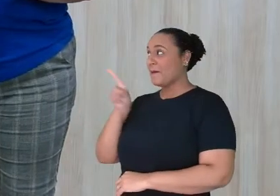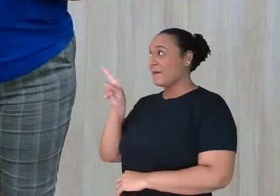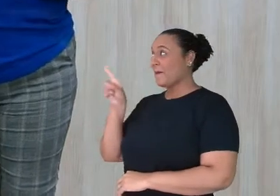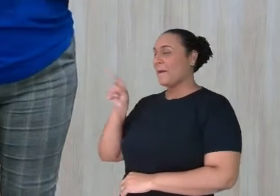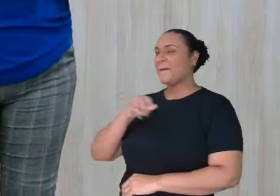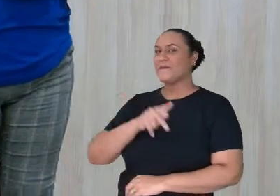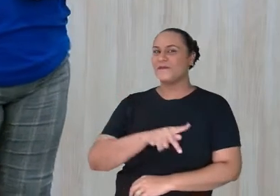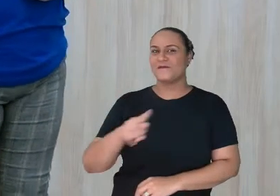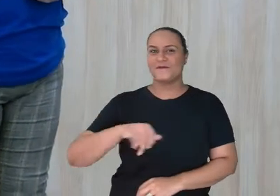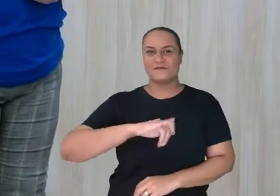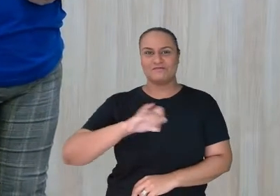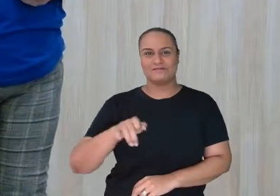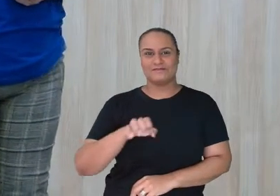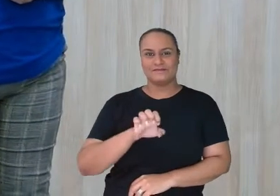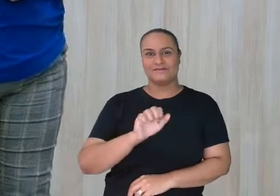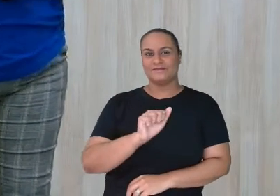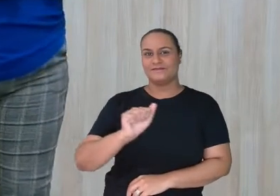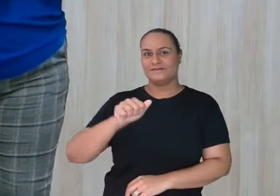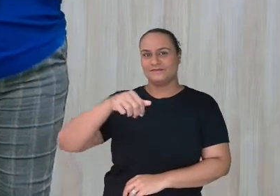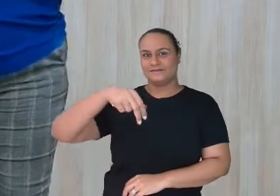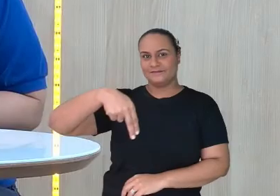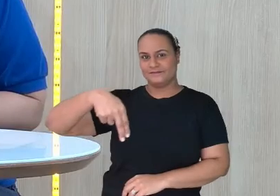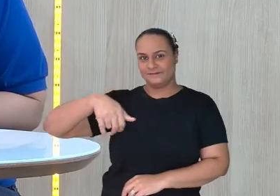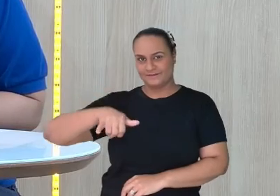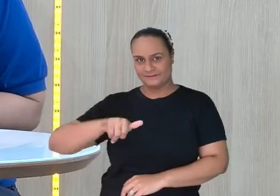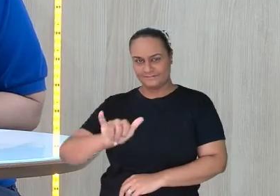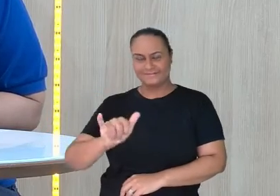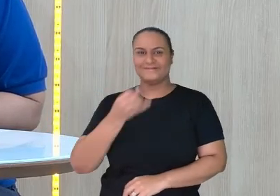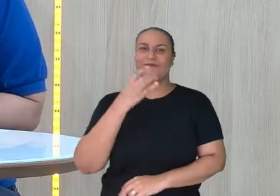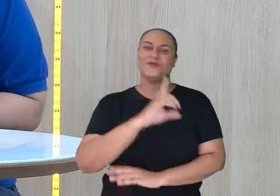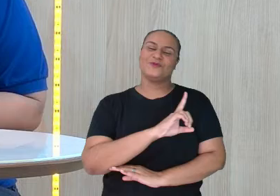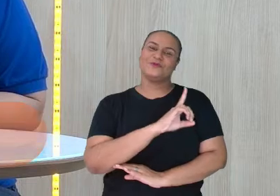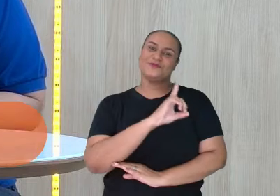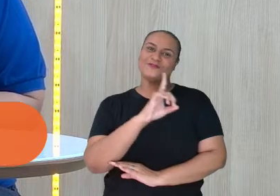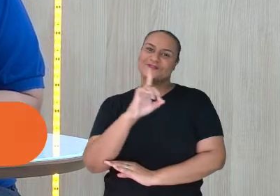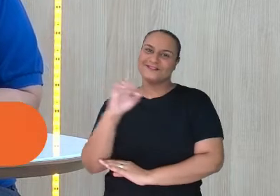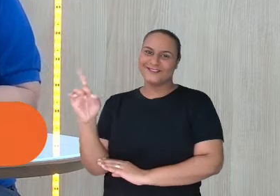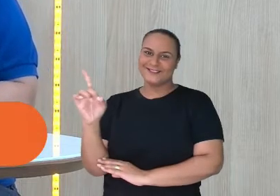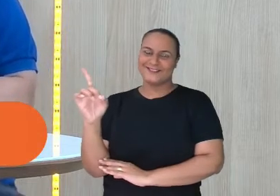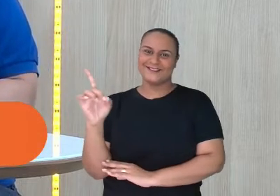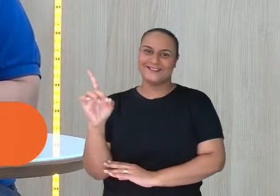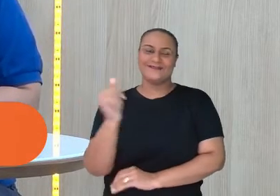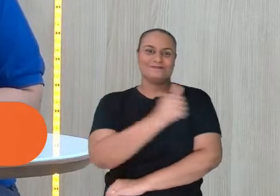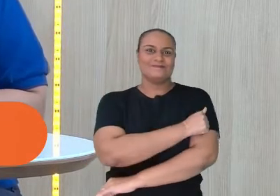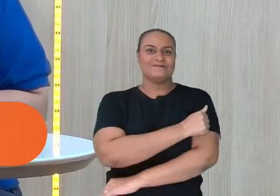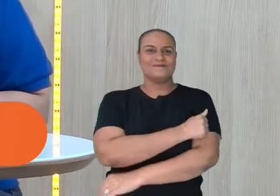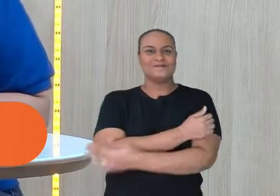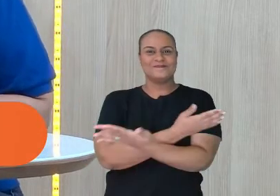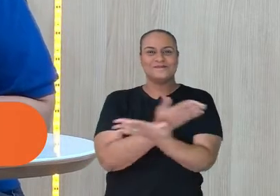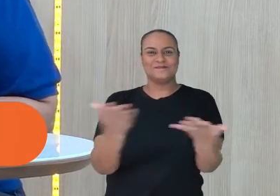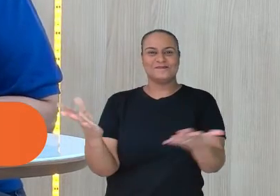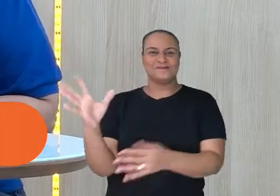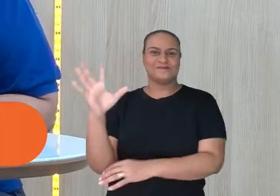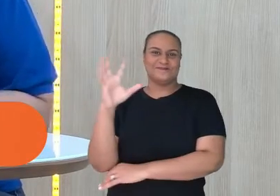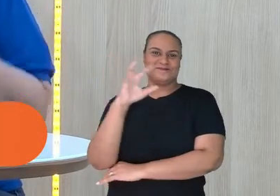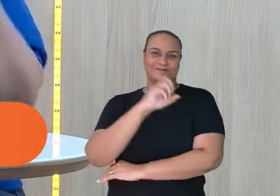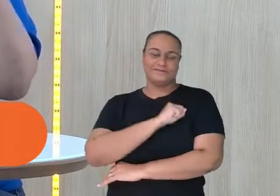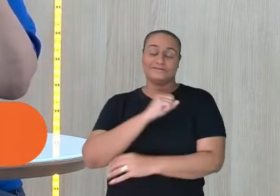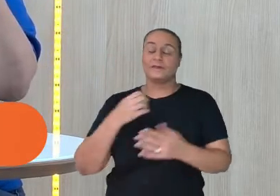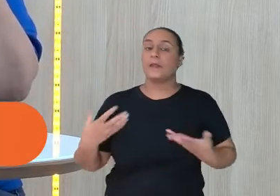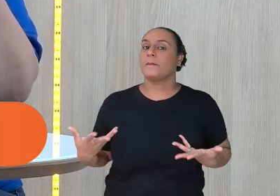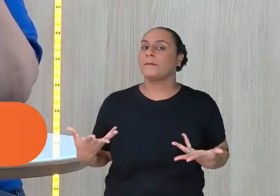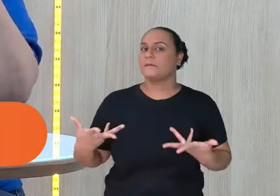Gine. Ai, meu Deus, bom dia! Bom dia, alunos queridos, estudantes